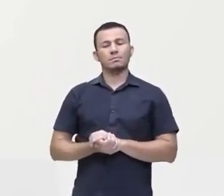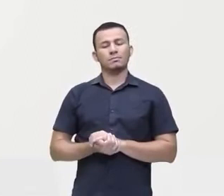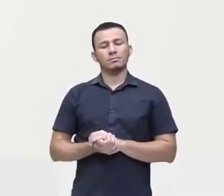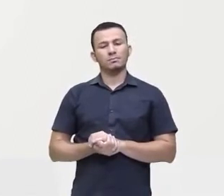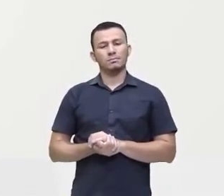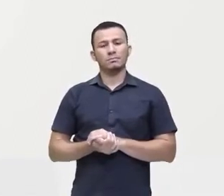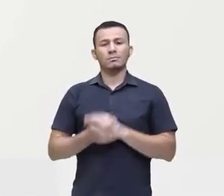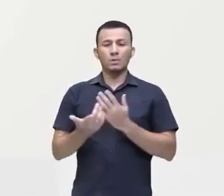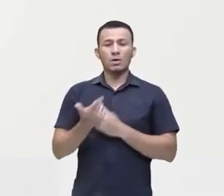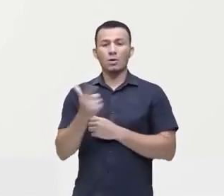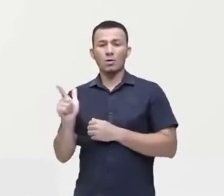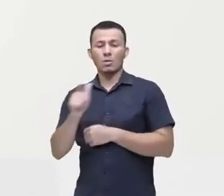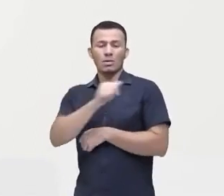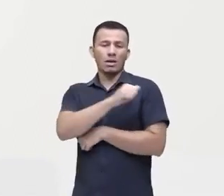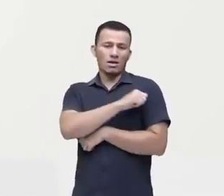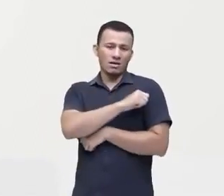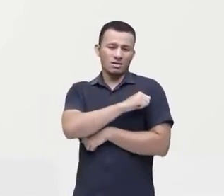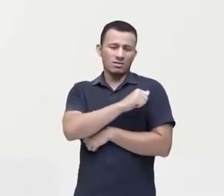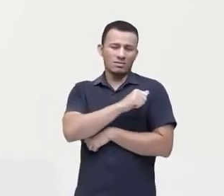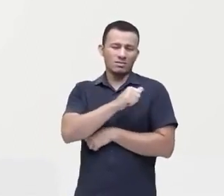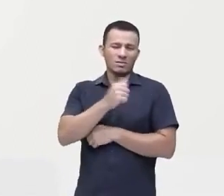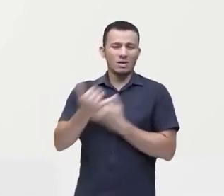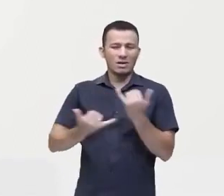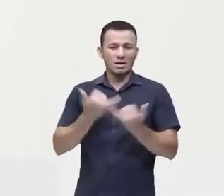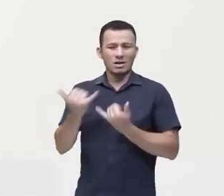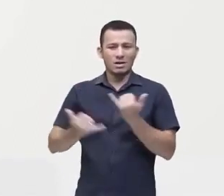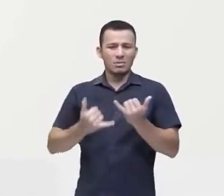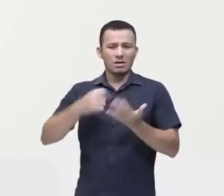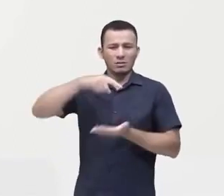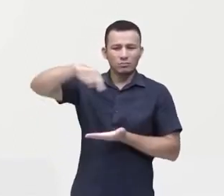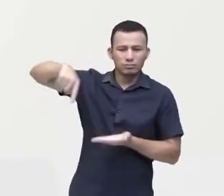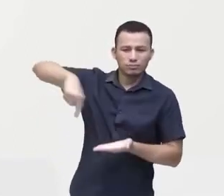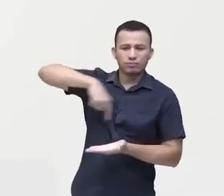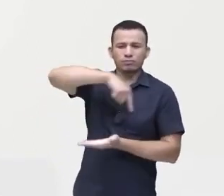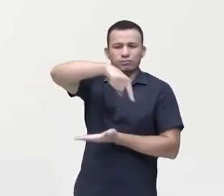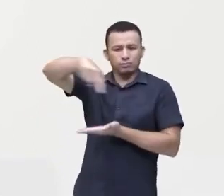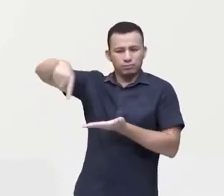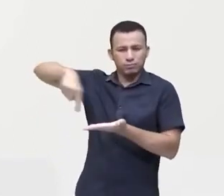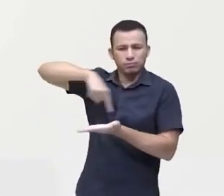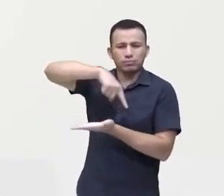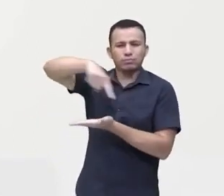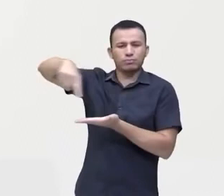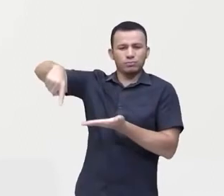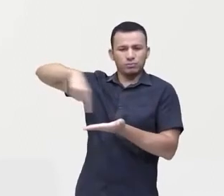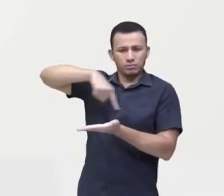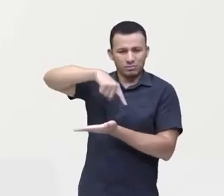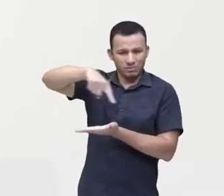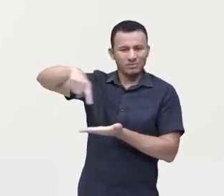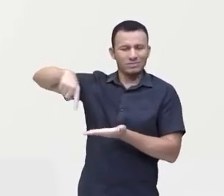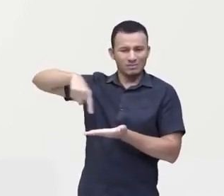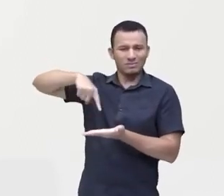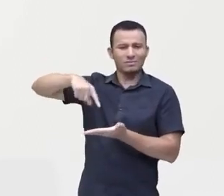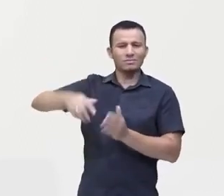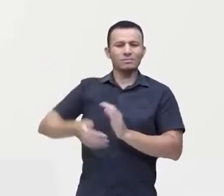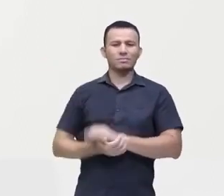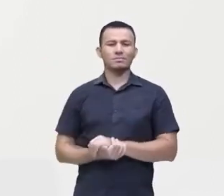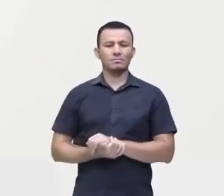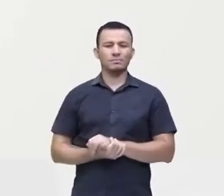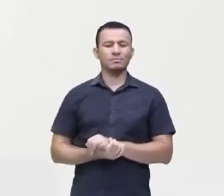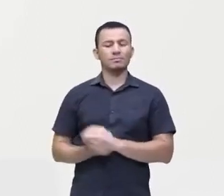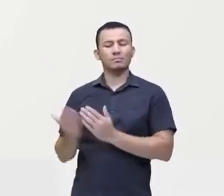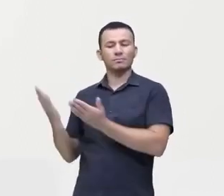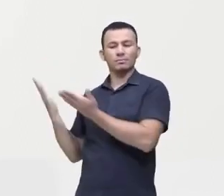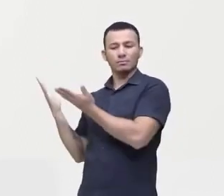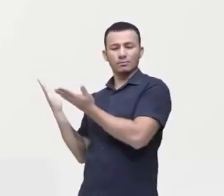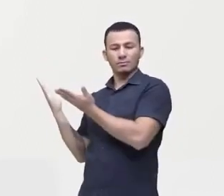pé, no chão. Está no brinquedo no chão. Esse coleguinha aqui, ó,